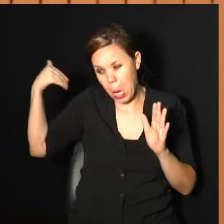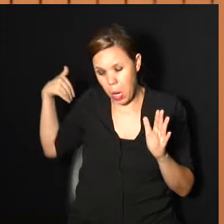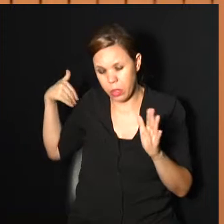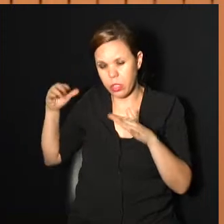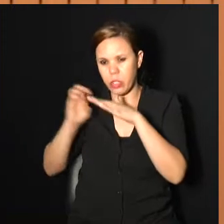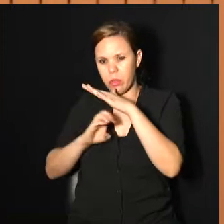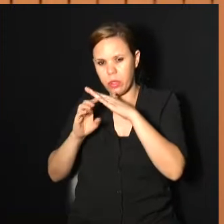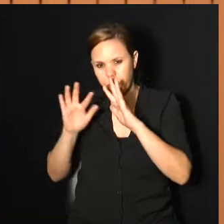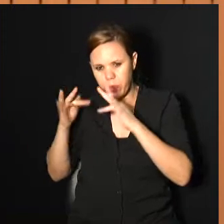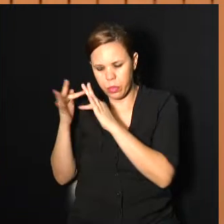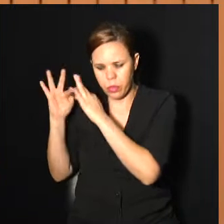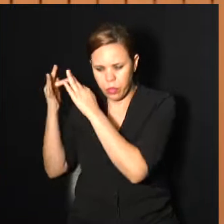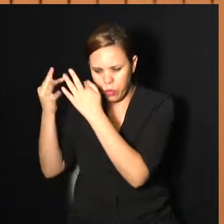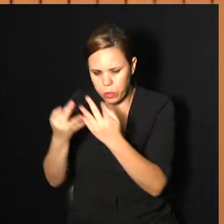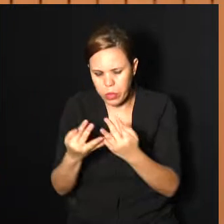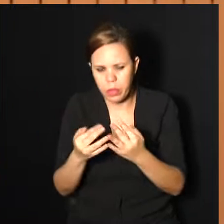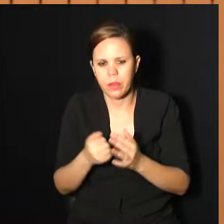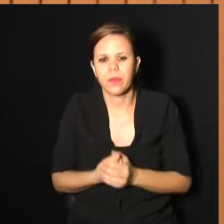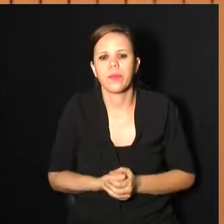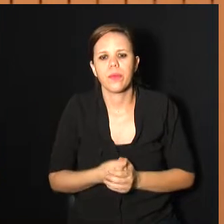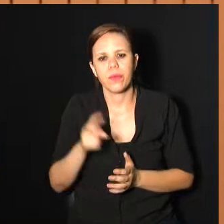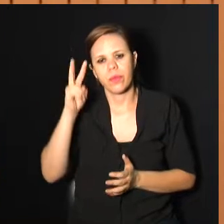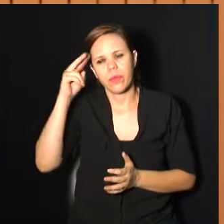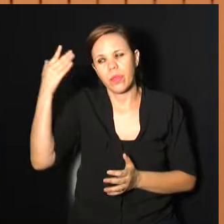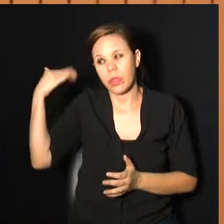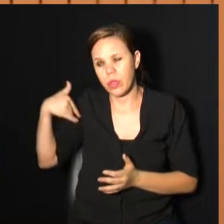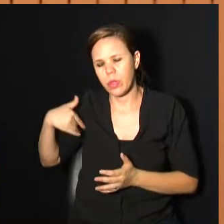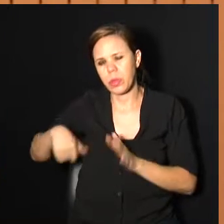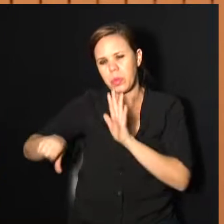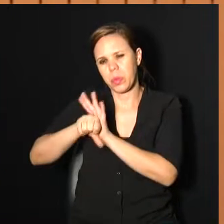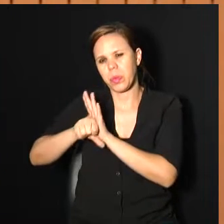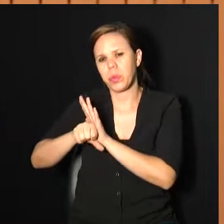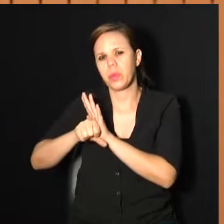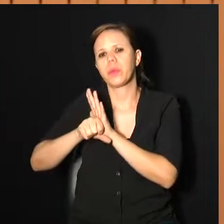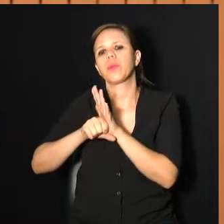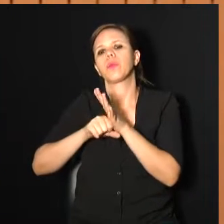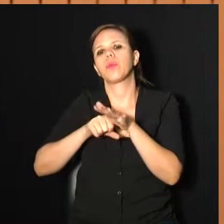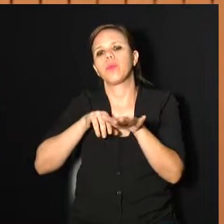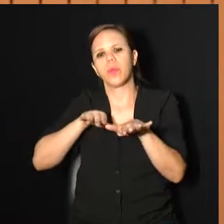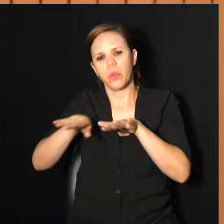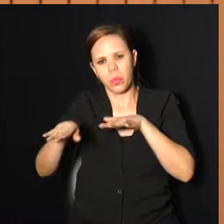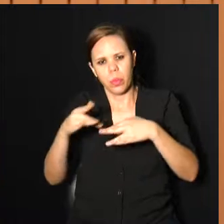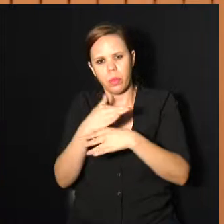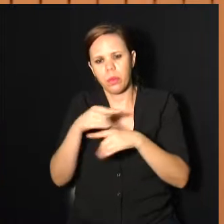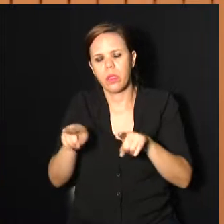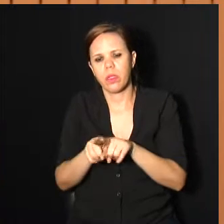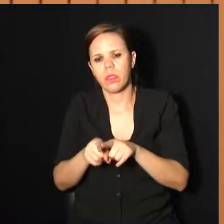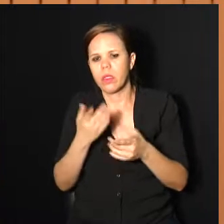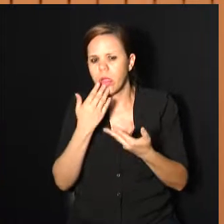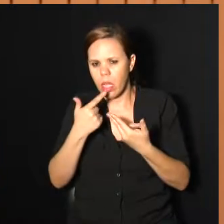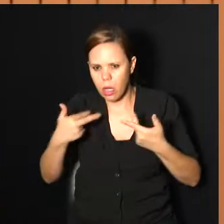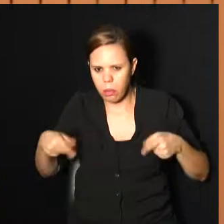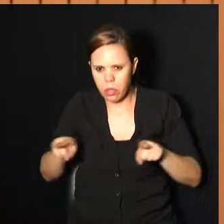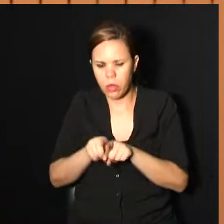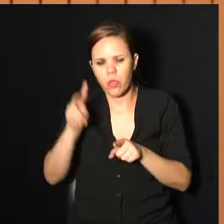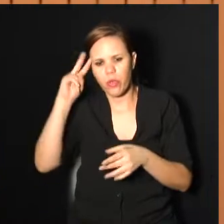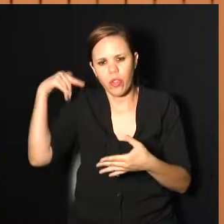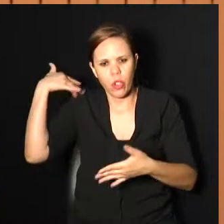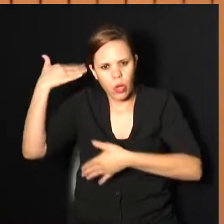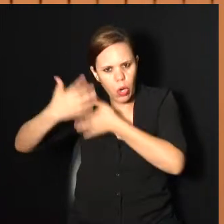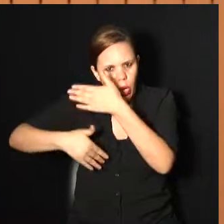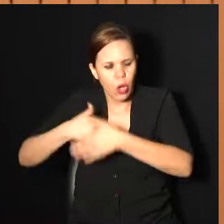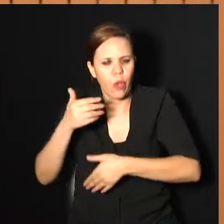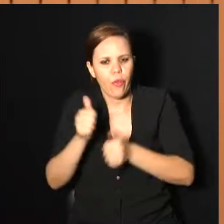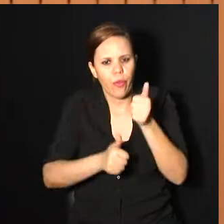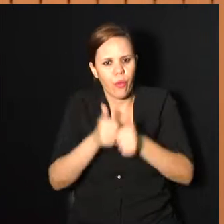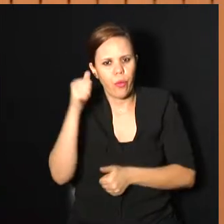empresas familiares, história da criminalidade urbana, história da alimentação e história do futebol no